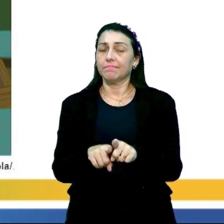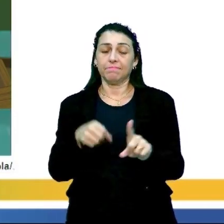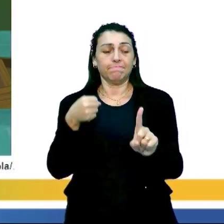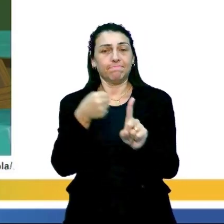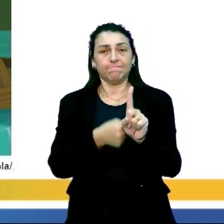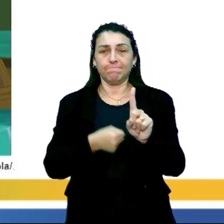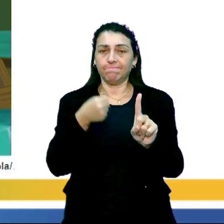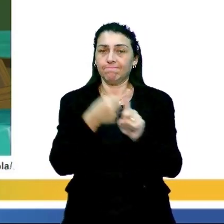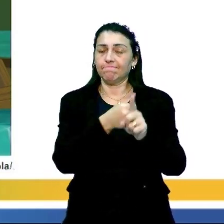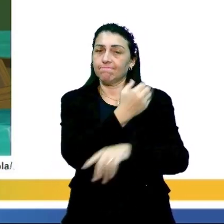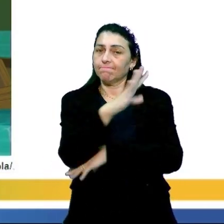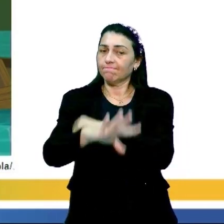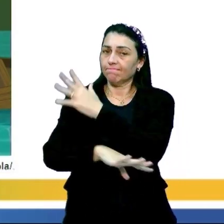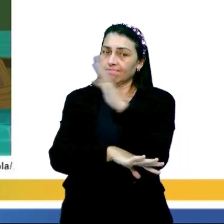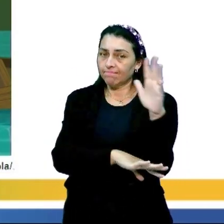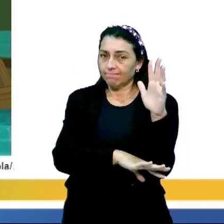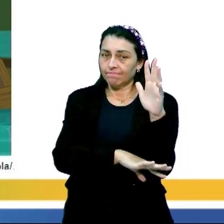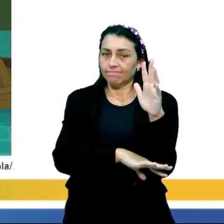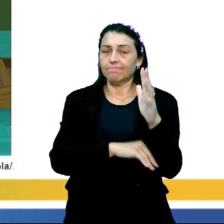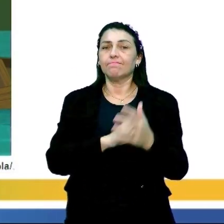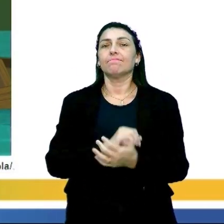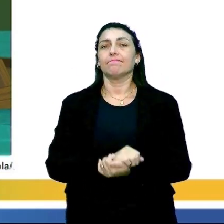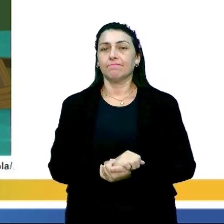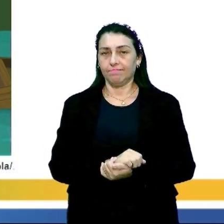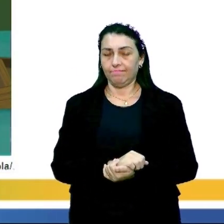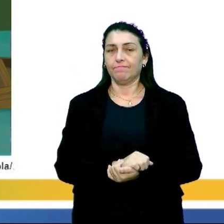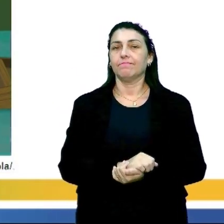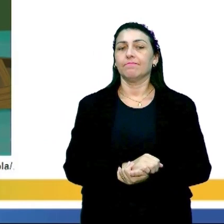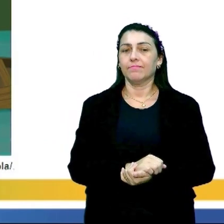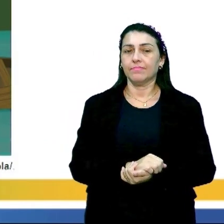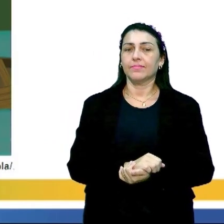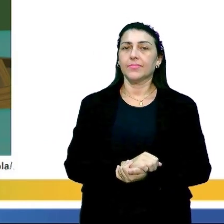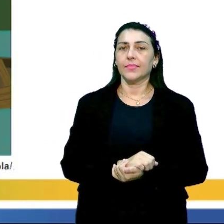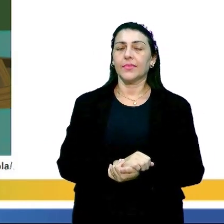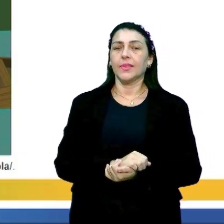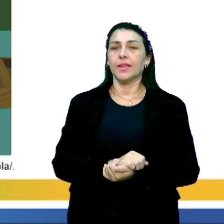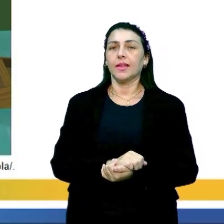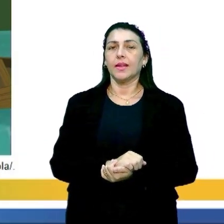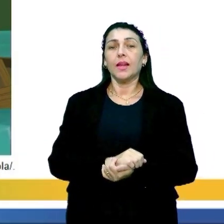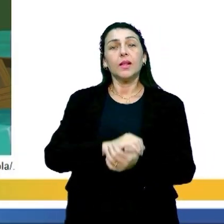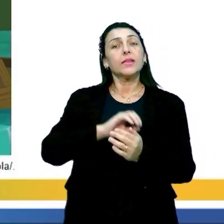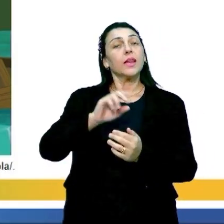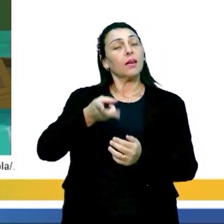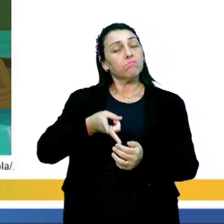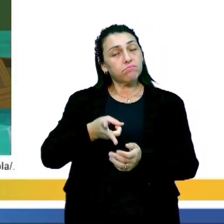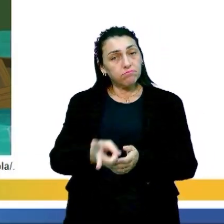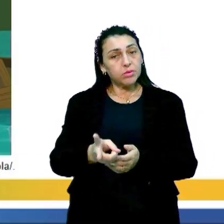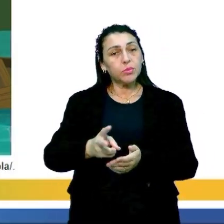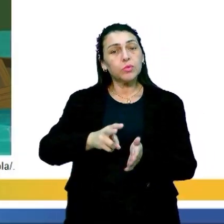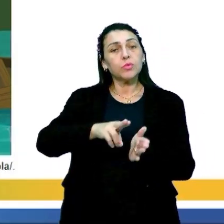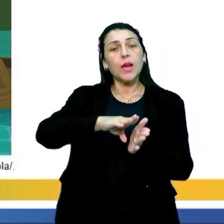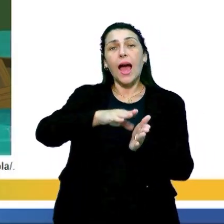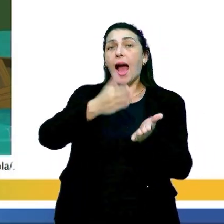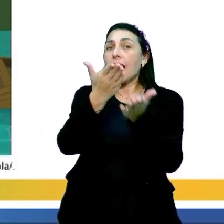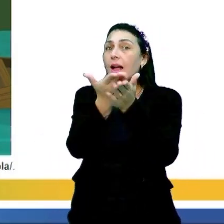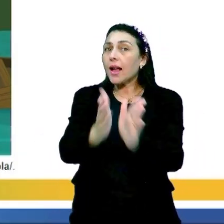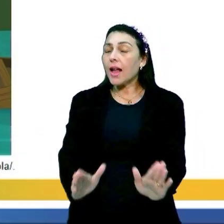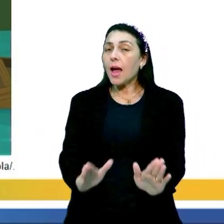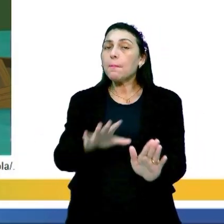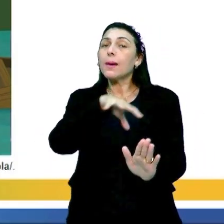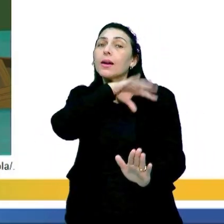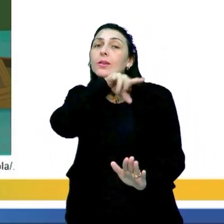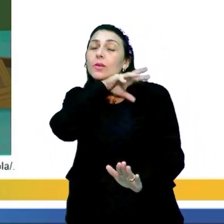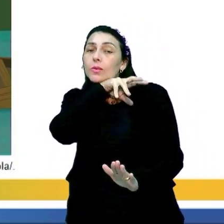impacto ambiental, mais um caso de impacto ambiental. E, consequentemente, a extinção de